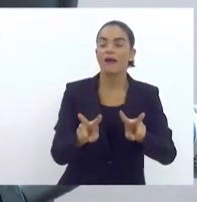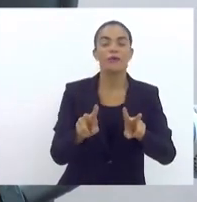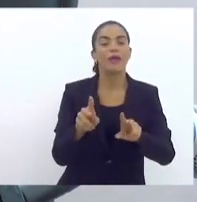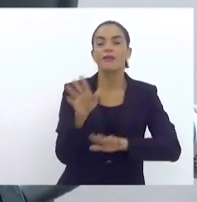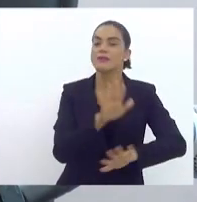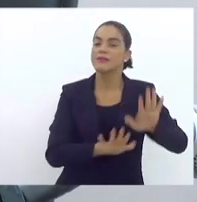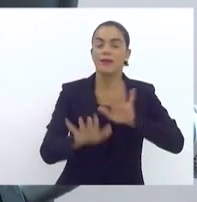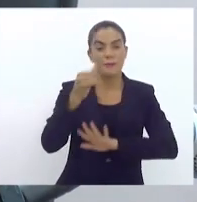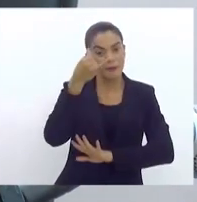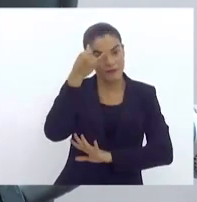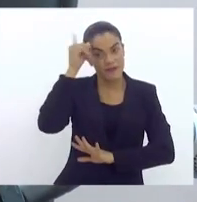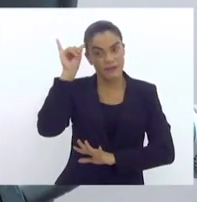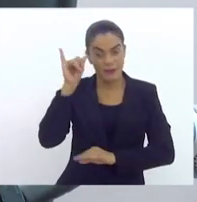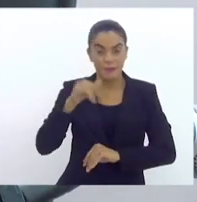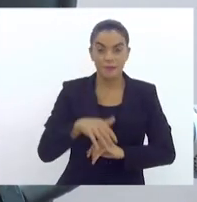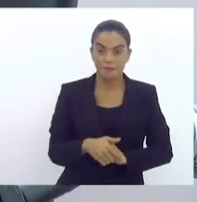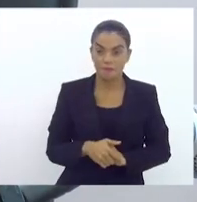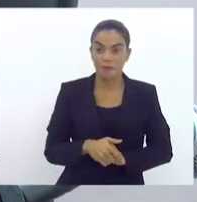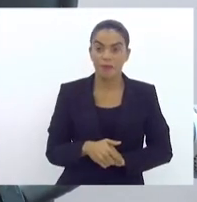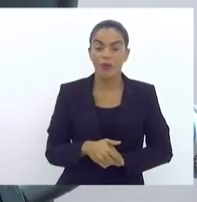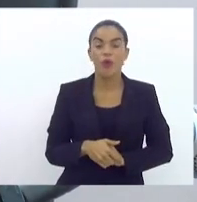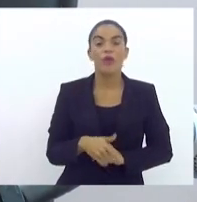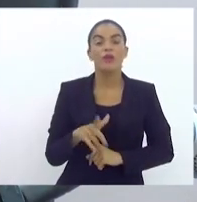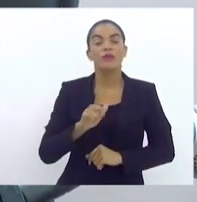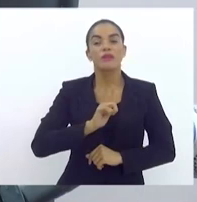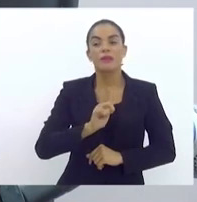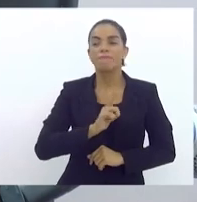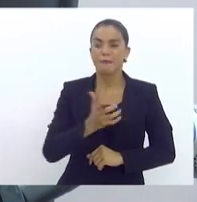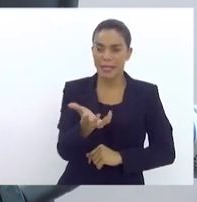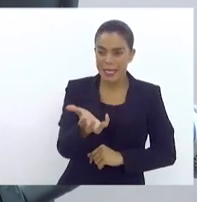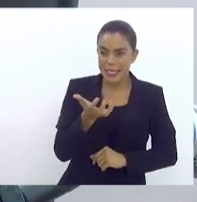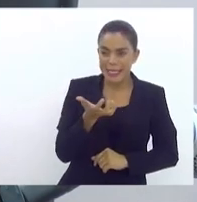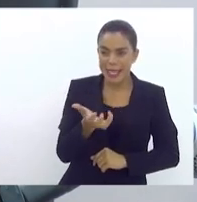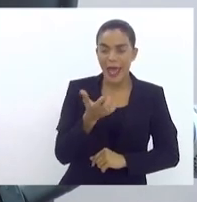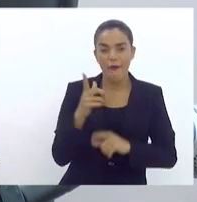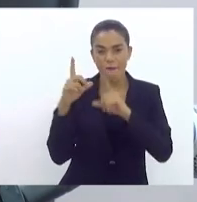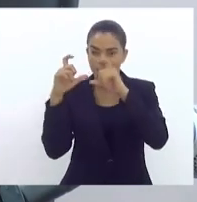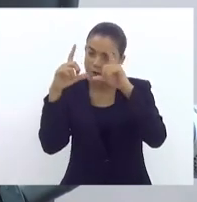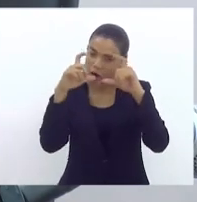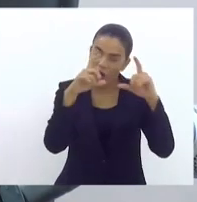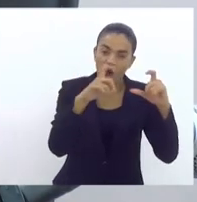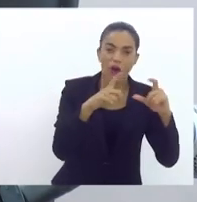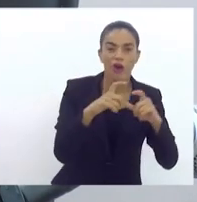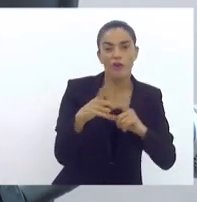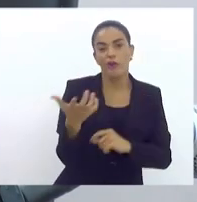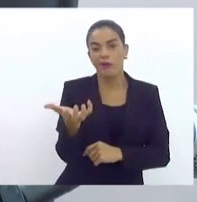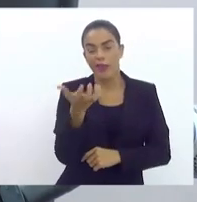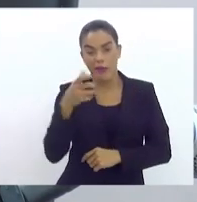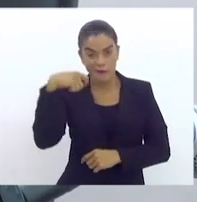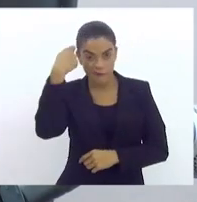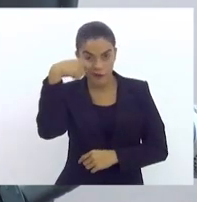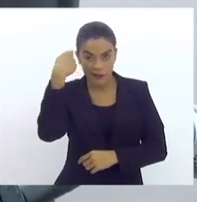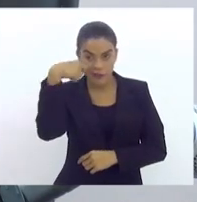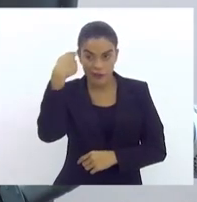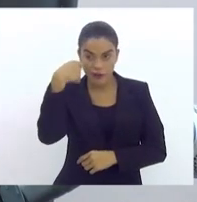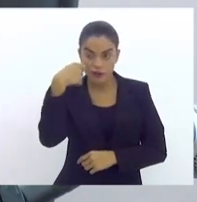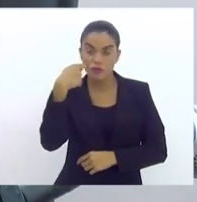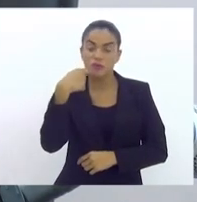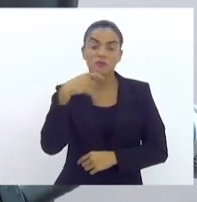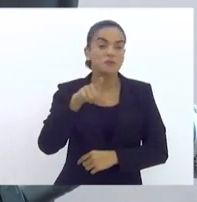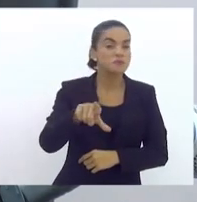aí é quando se coloca que se você quiser fazer uma foto se você quiser fazer um vídeo né